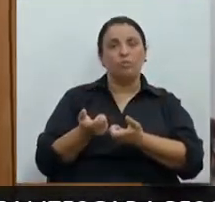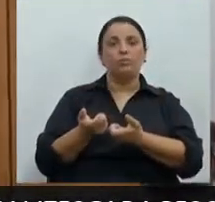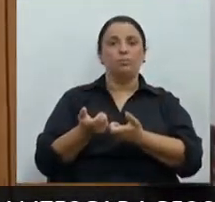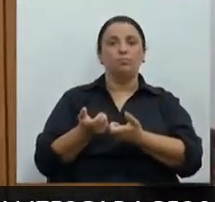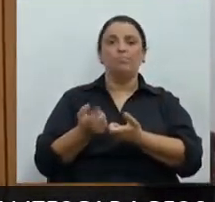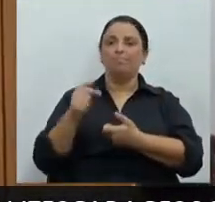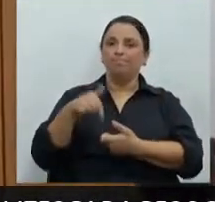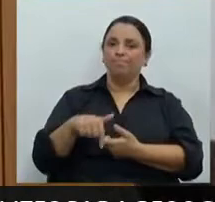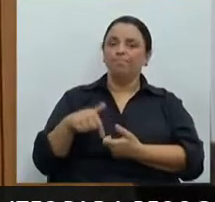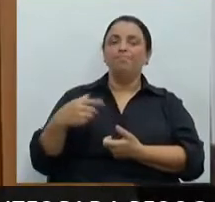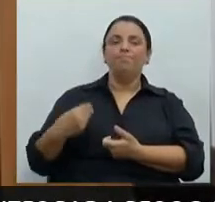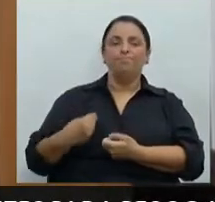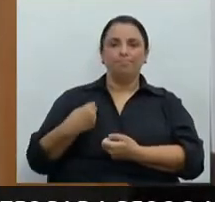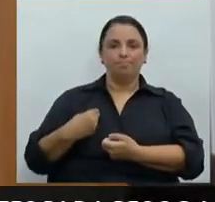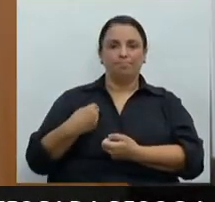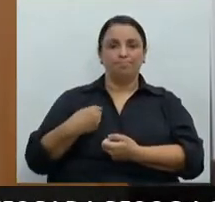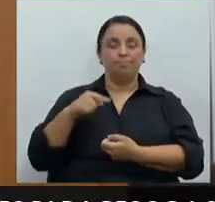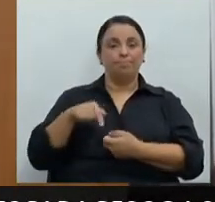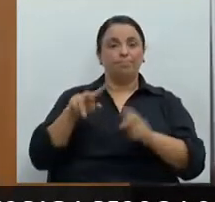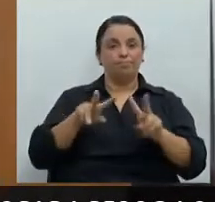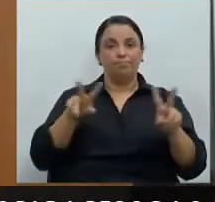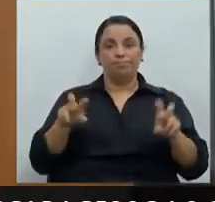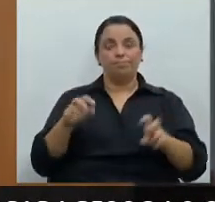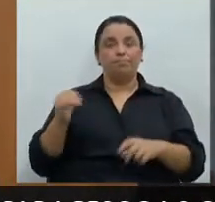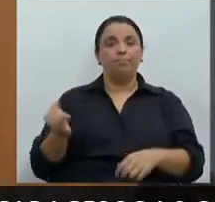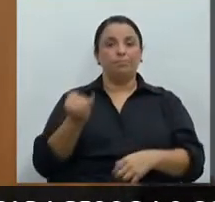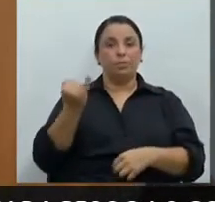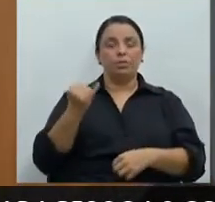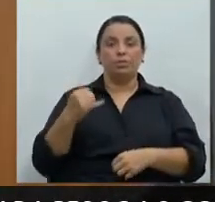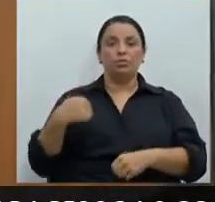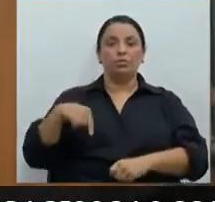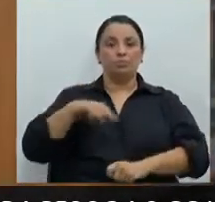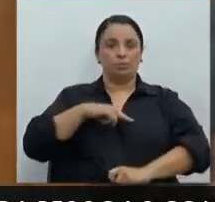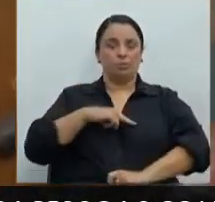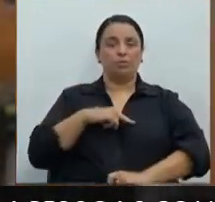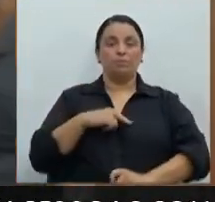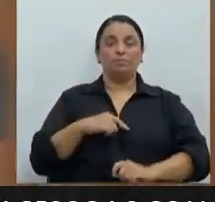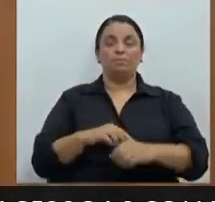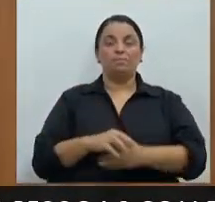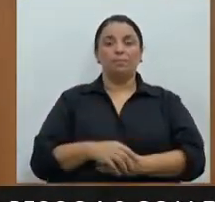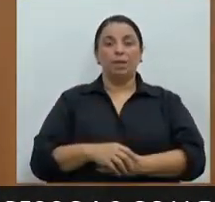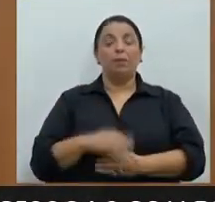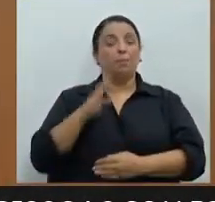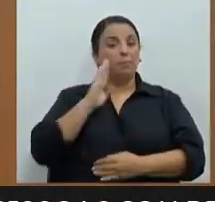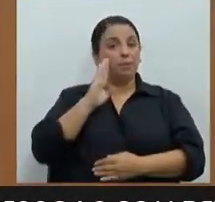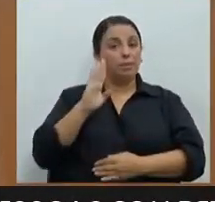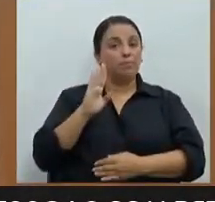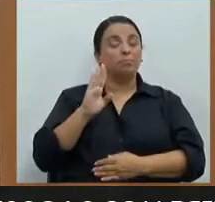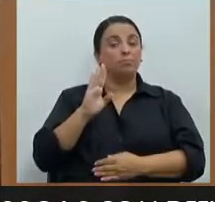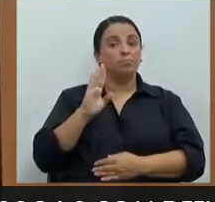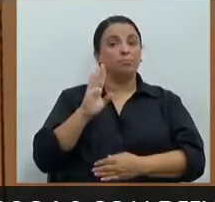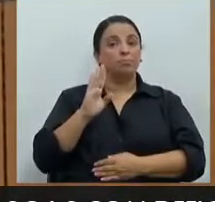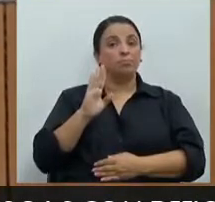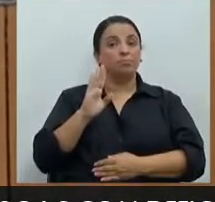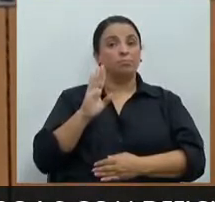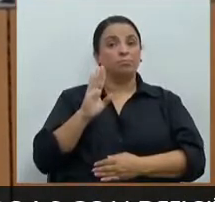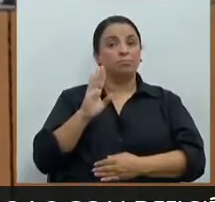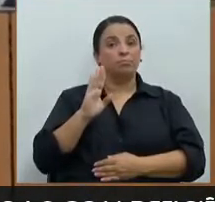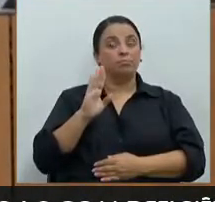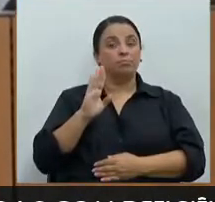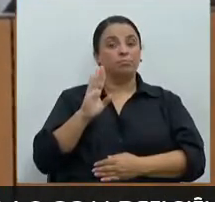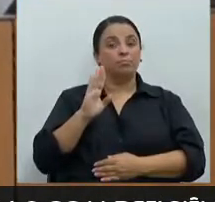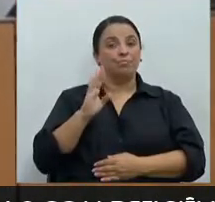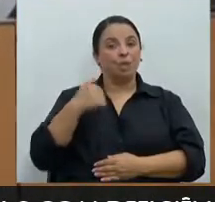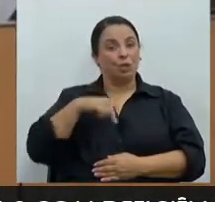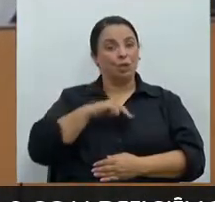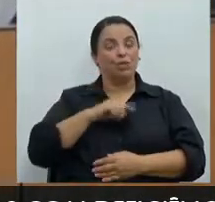né, dessa pauta que é tão importante para todos nós, principalmente para nós da Secretaria de Estado